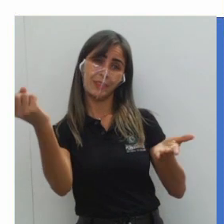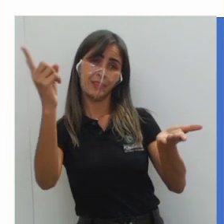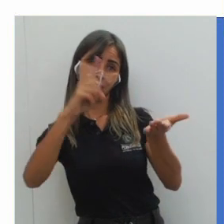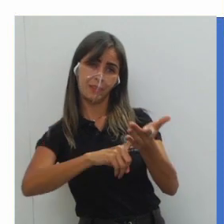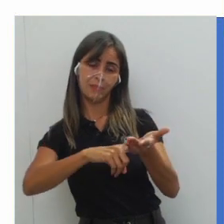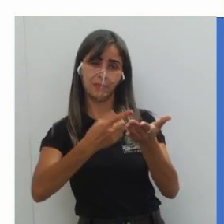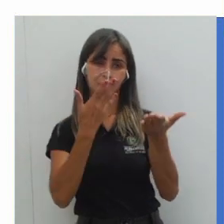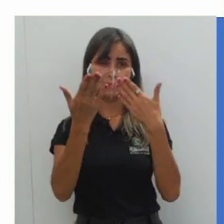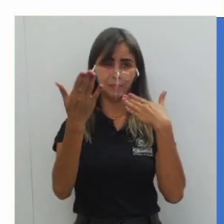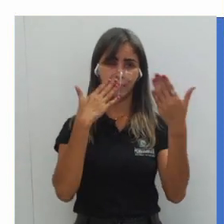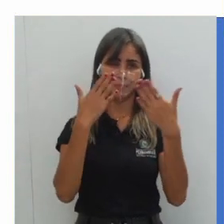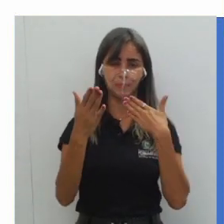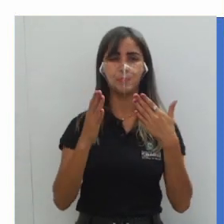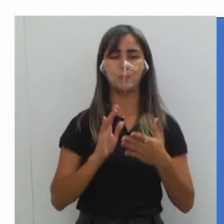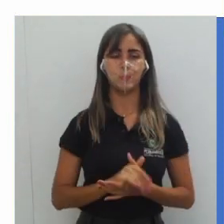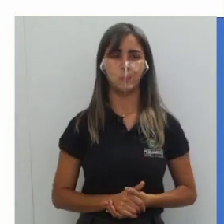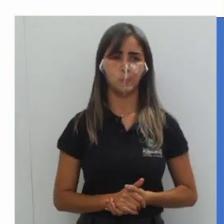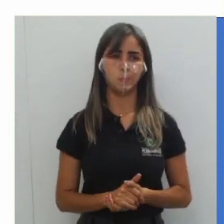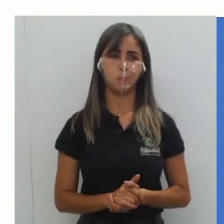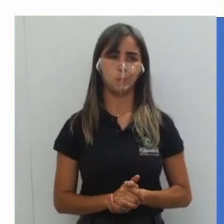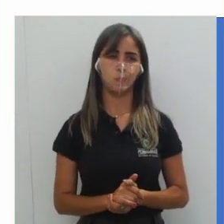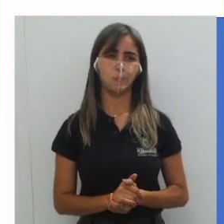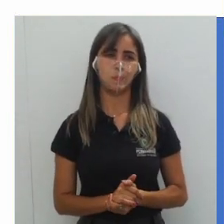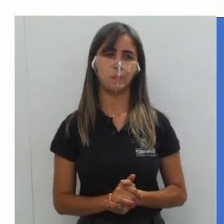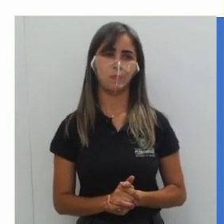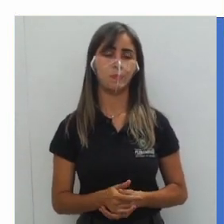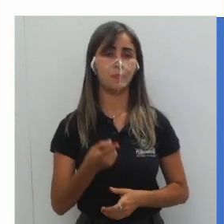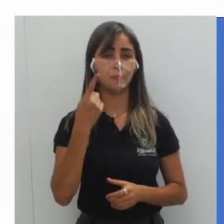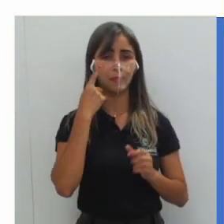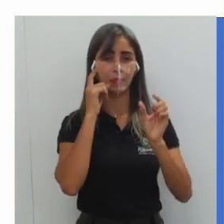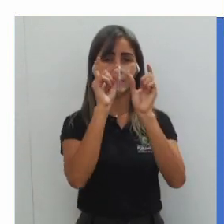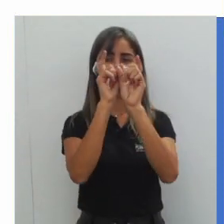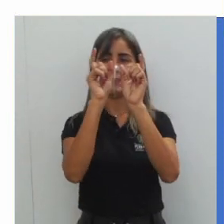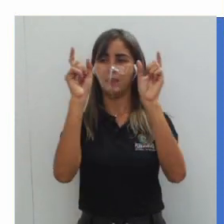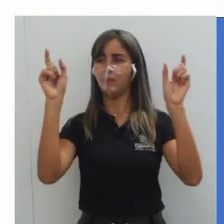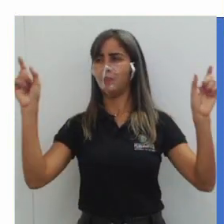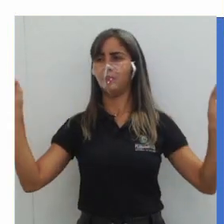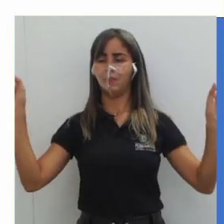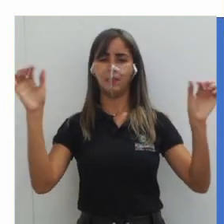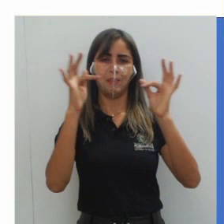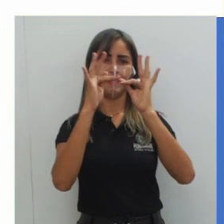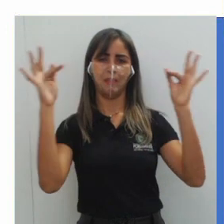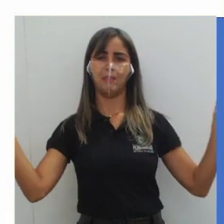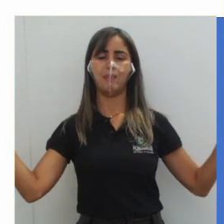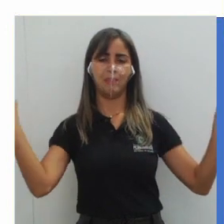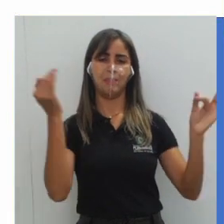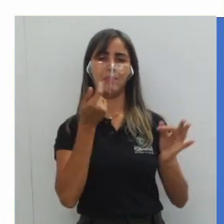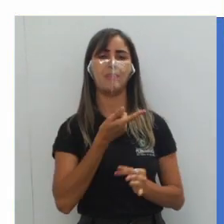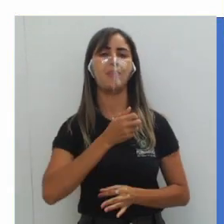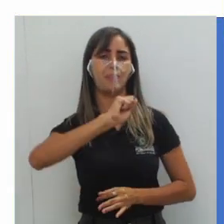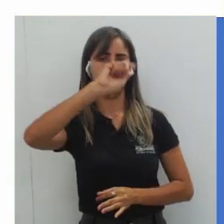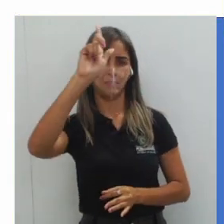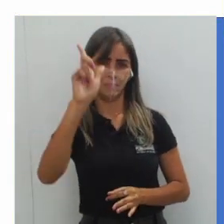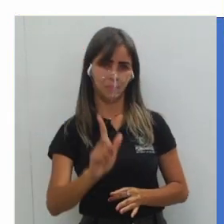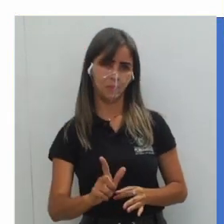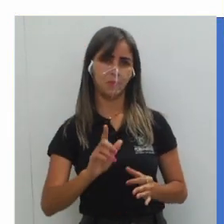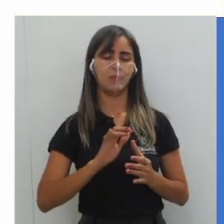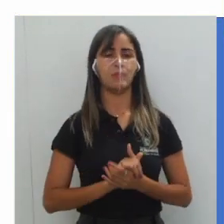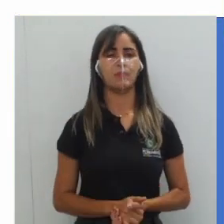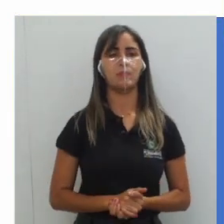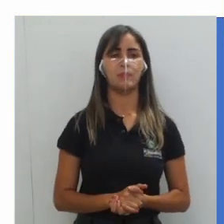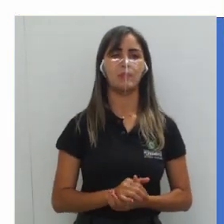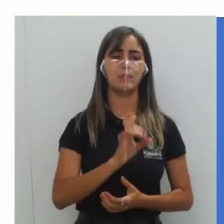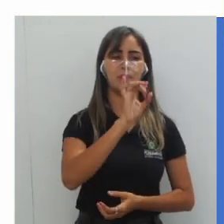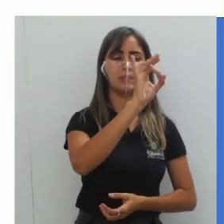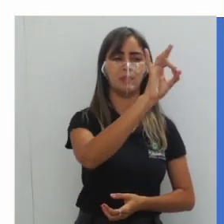a comparação. Então, vê a formulinha que está em azul, né? Sujeito, o verbo to be para